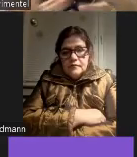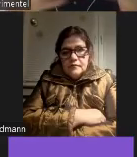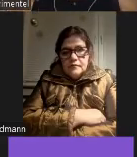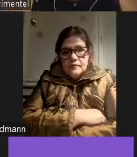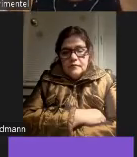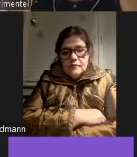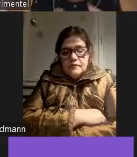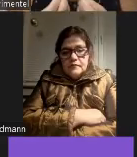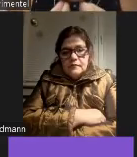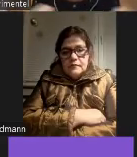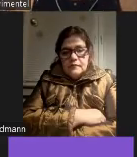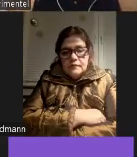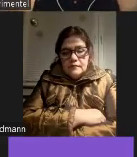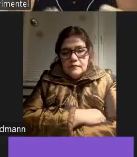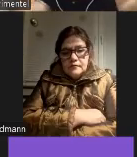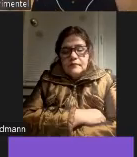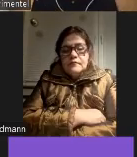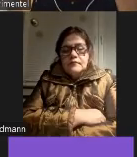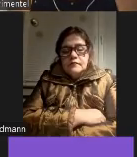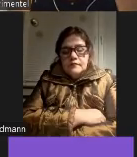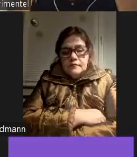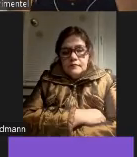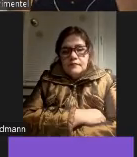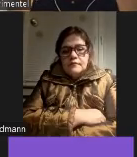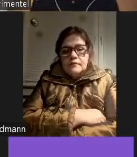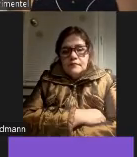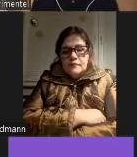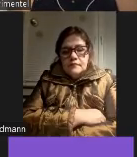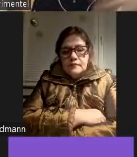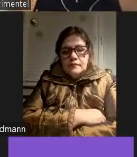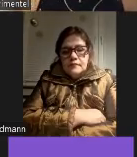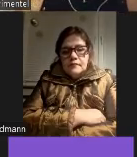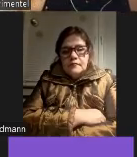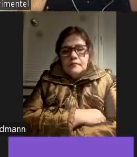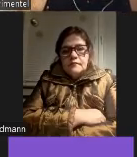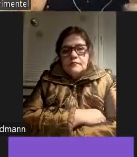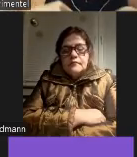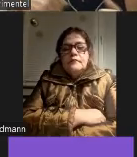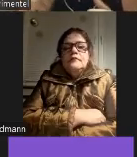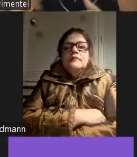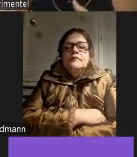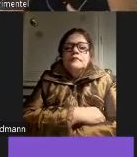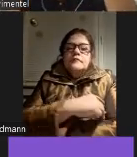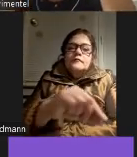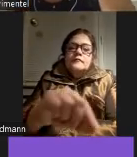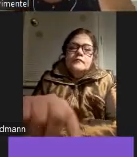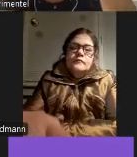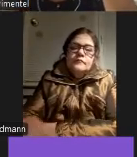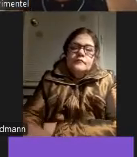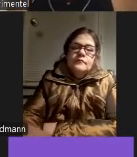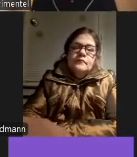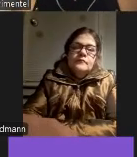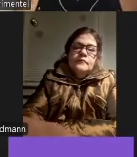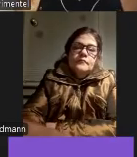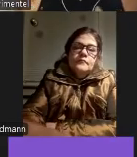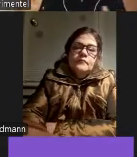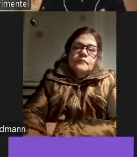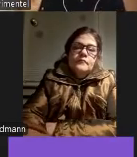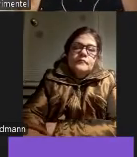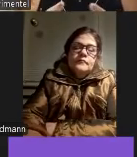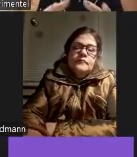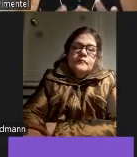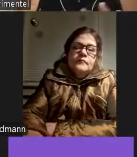né? A gente processa diversas informações durante o dia, né? Informações novas, informações às vezes repetidas,